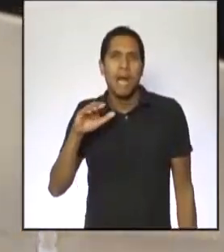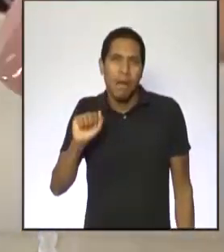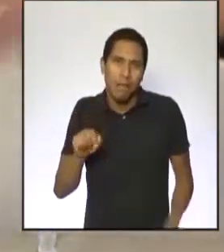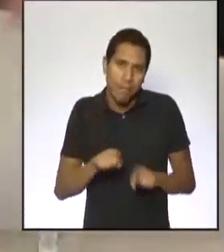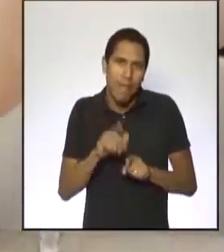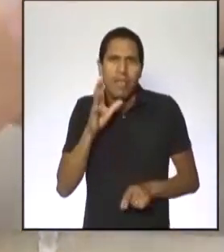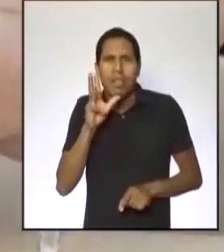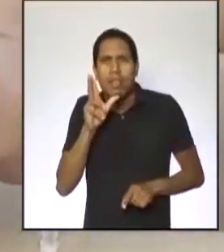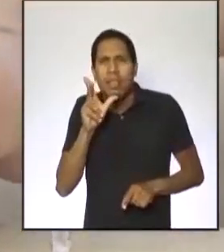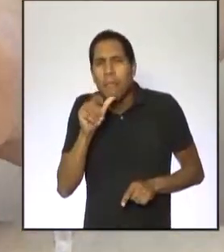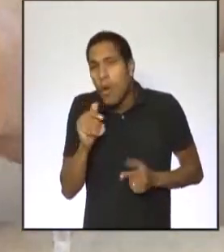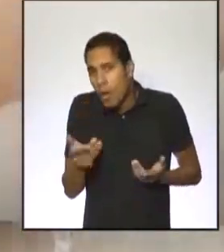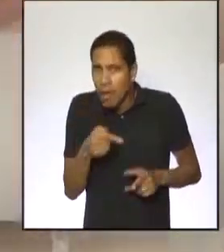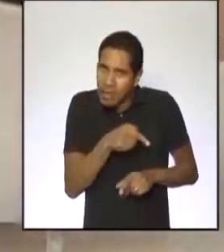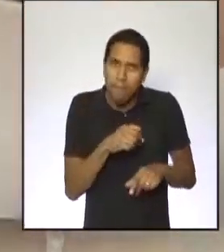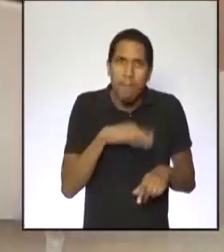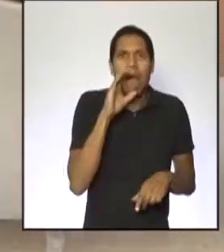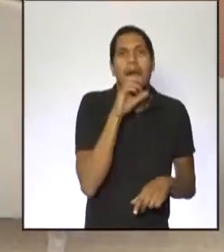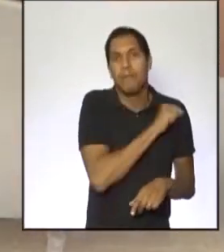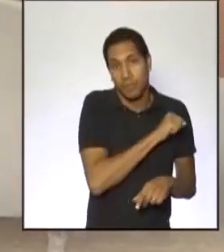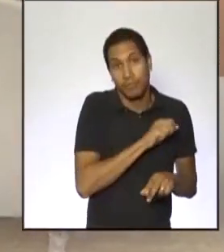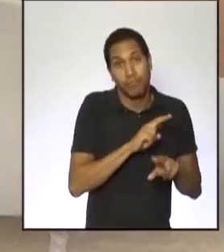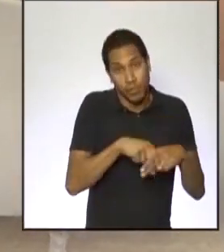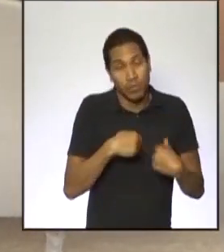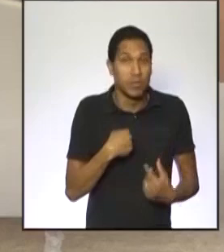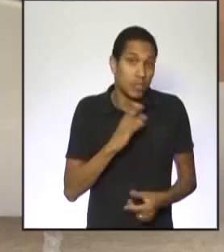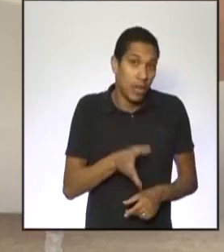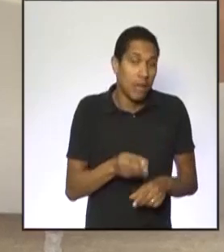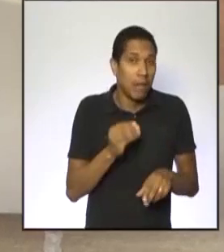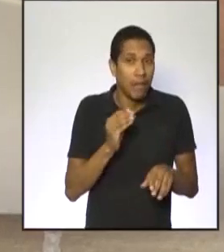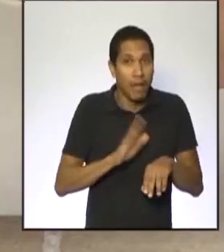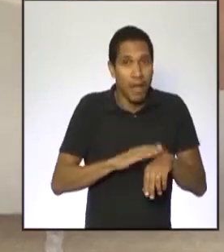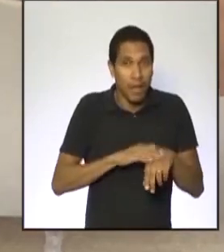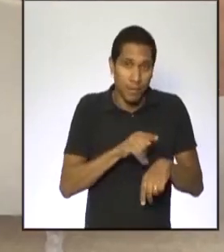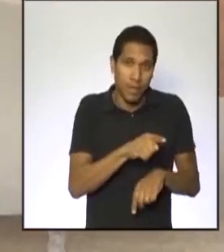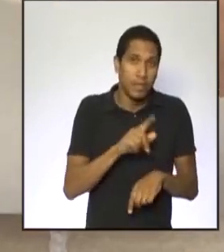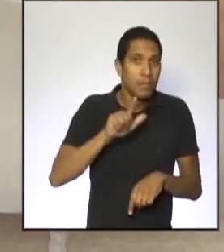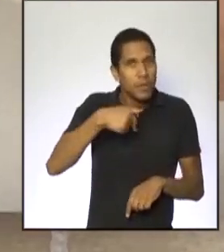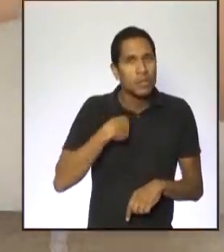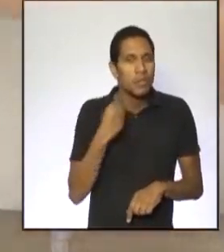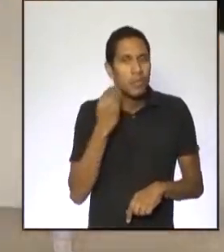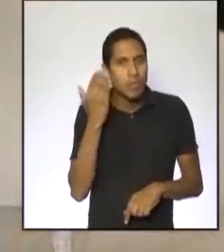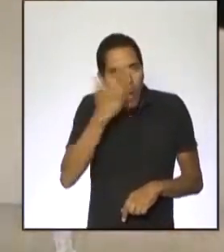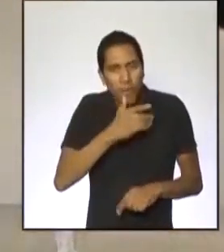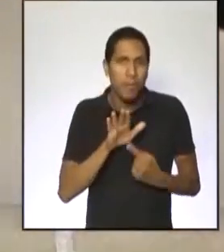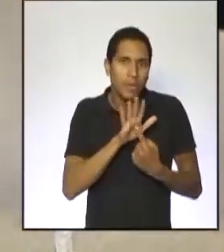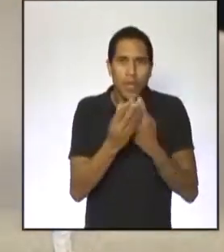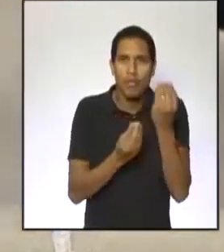poder testar esse carrinho que nós estamos reproduzindo aqui.